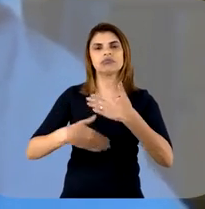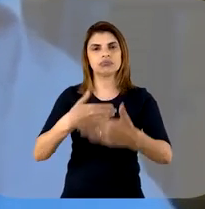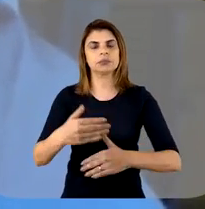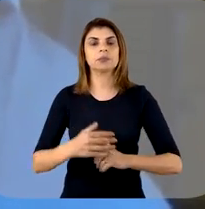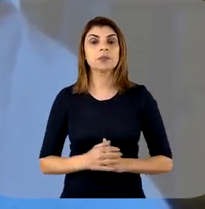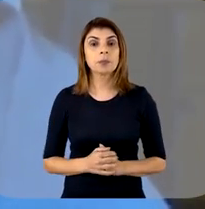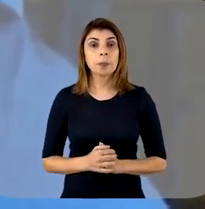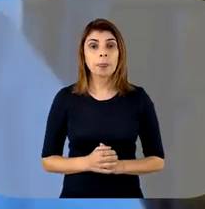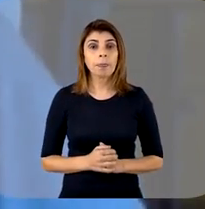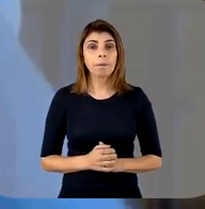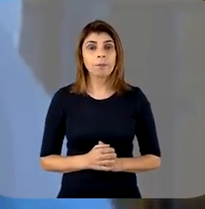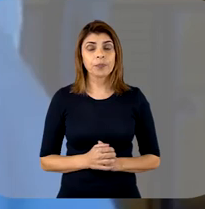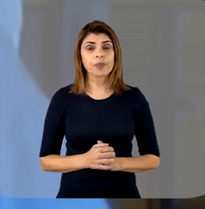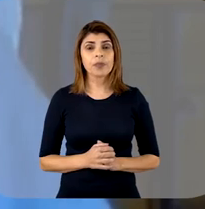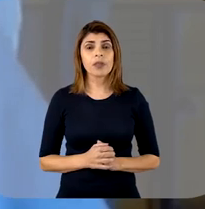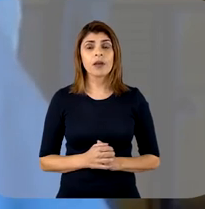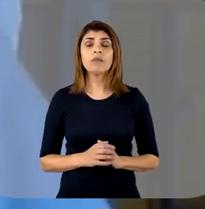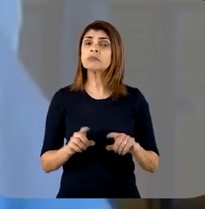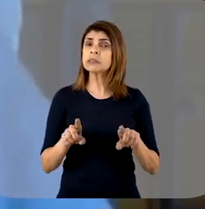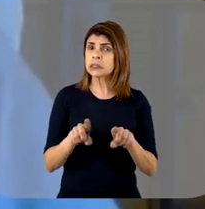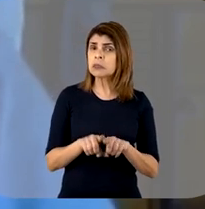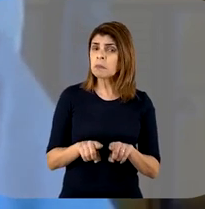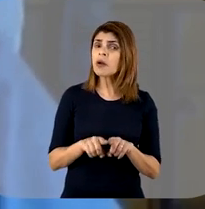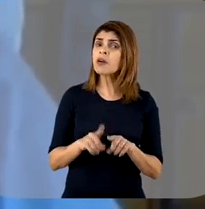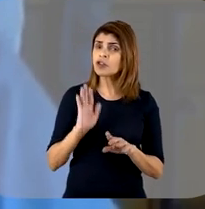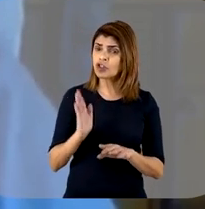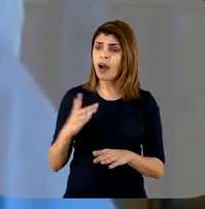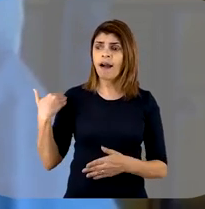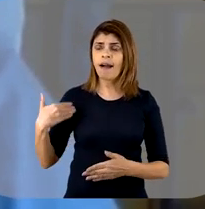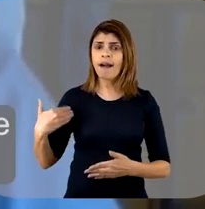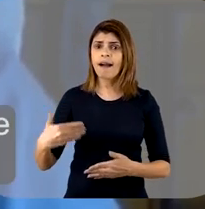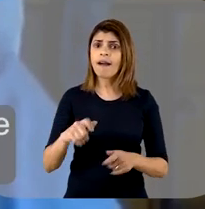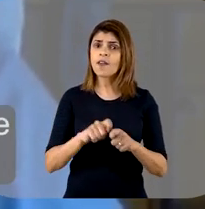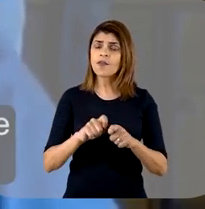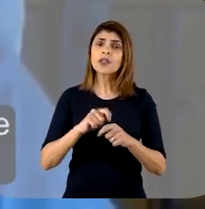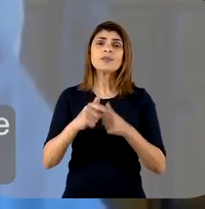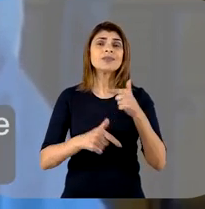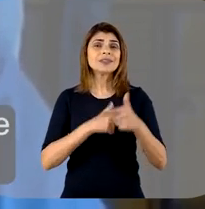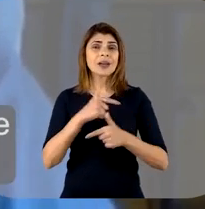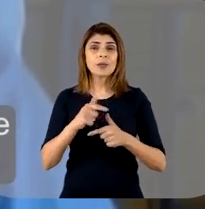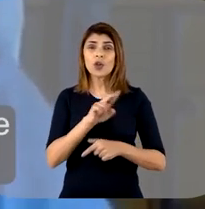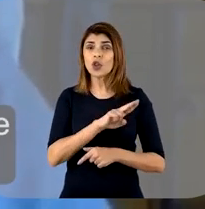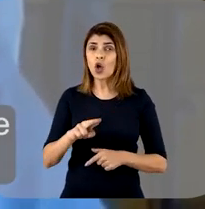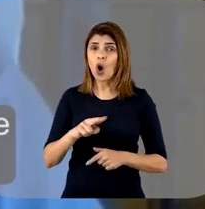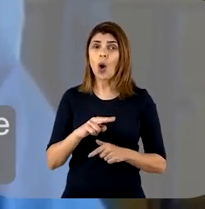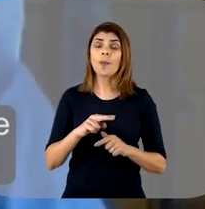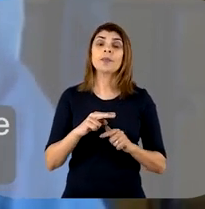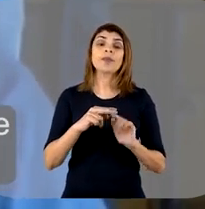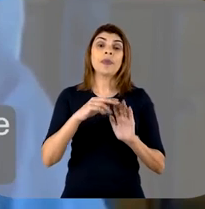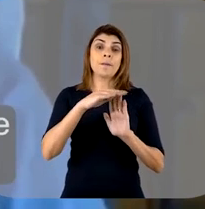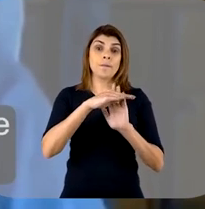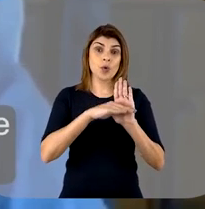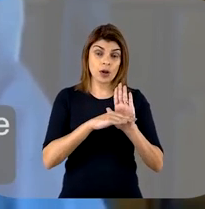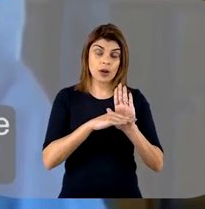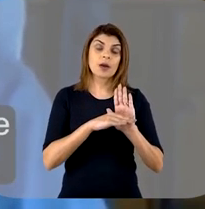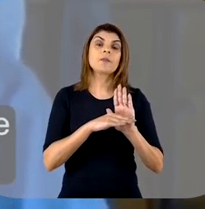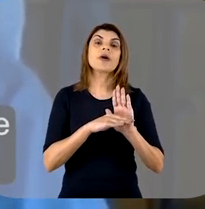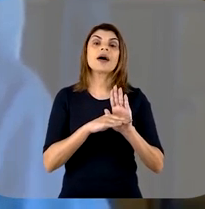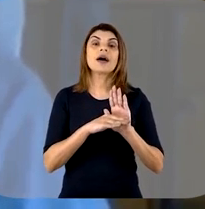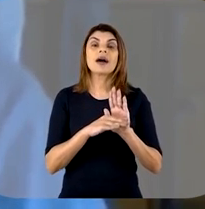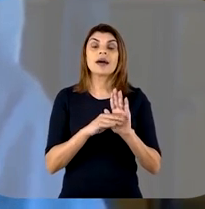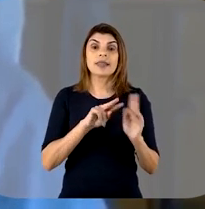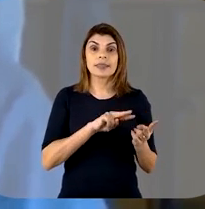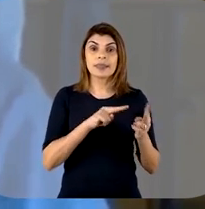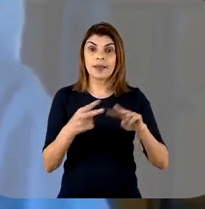tipo, né? E um pouco isso é feito, né, nos processos no chamado programa de transferência de renda, né, como o Bolsa